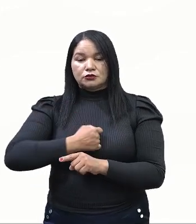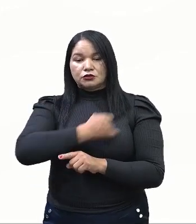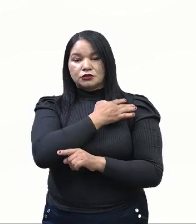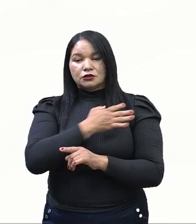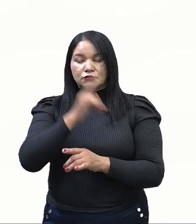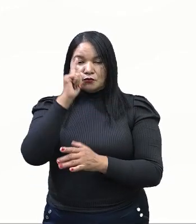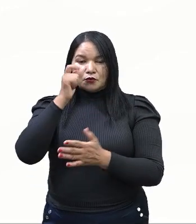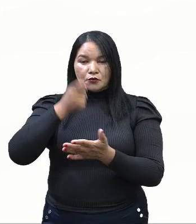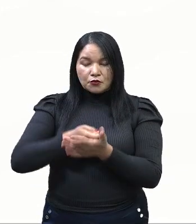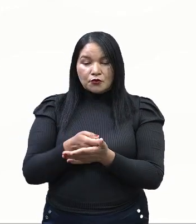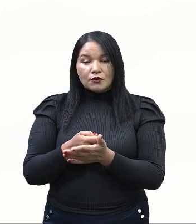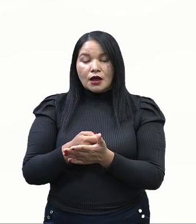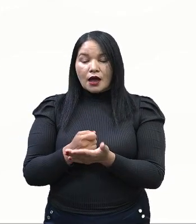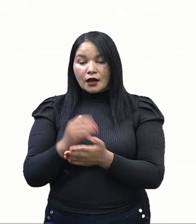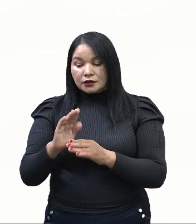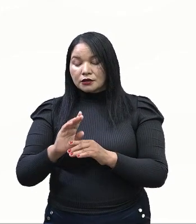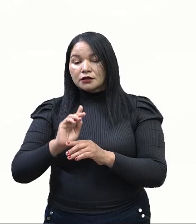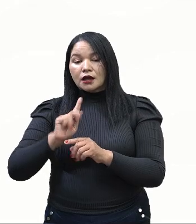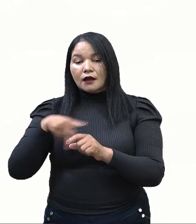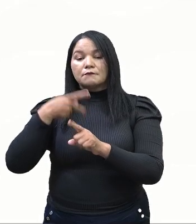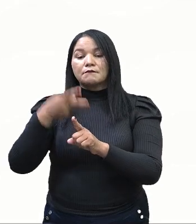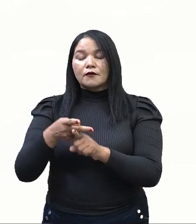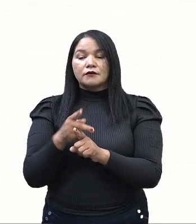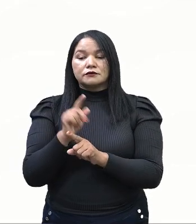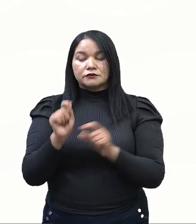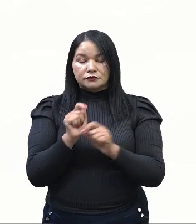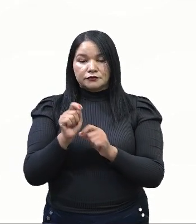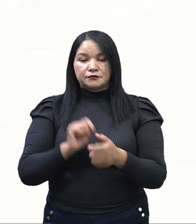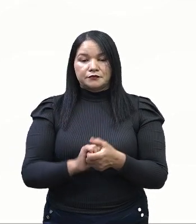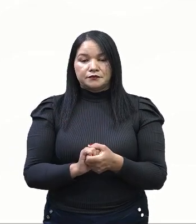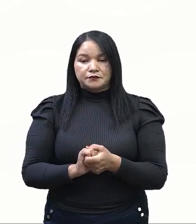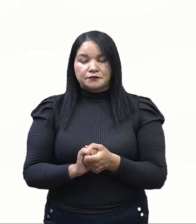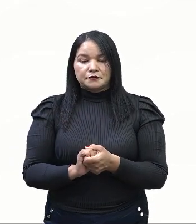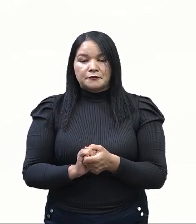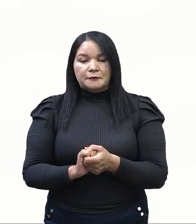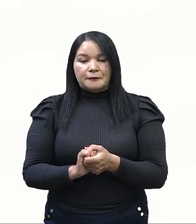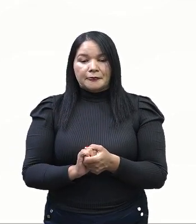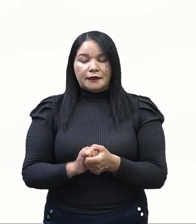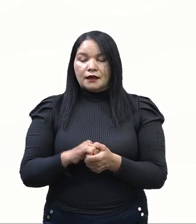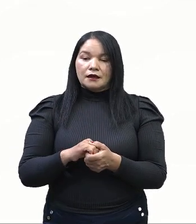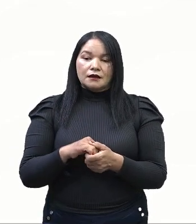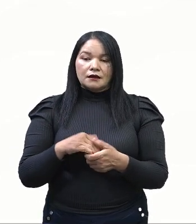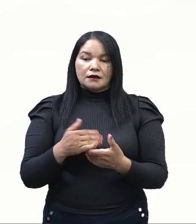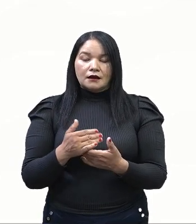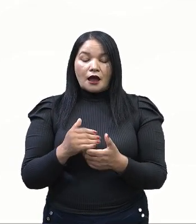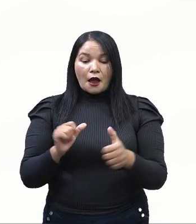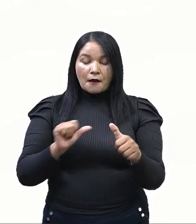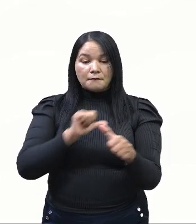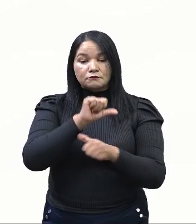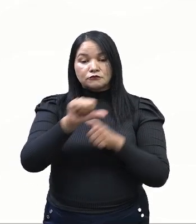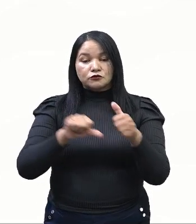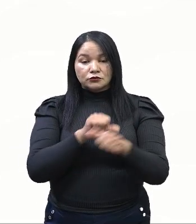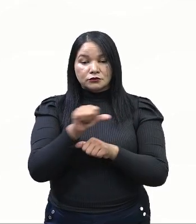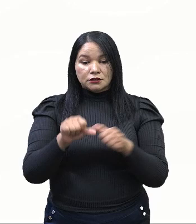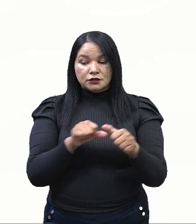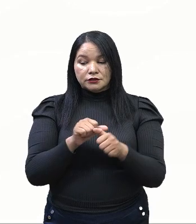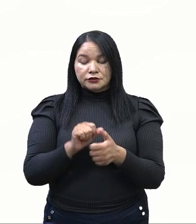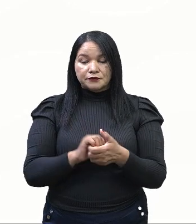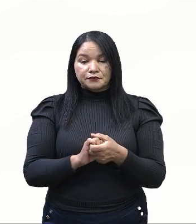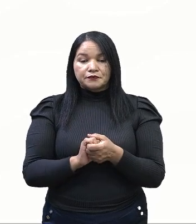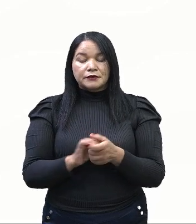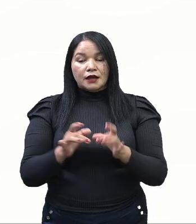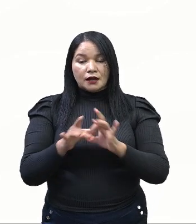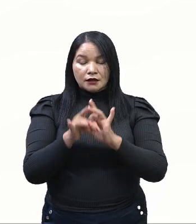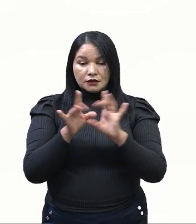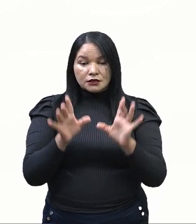movimentos sindicais após a ditadura militar? Então, com a redemocratização, os